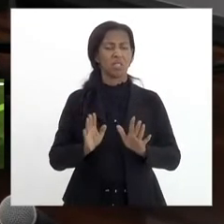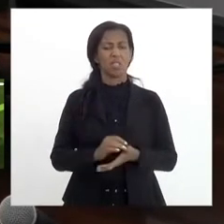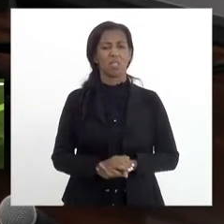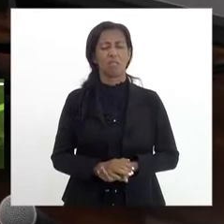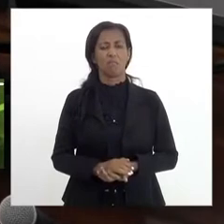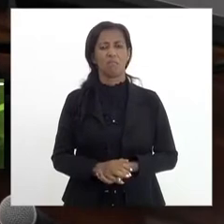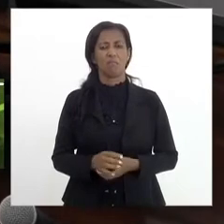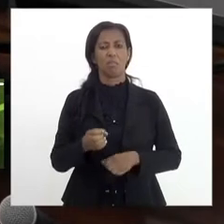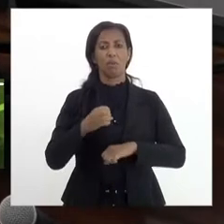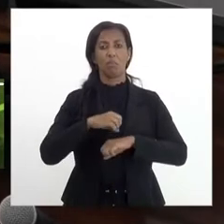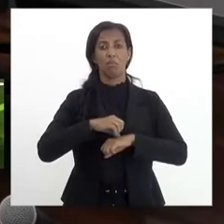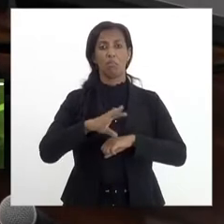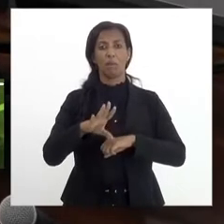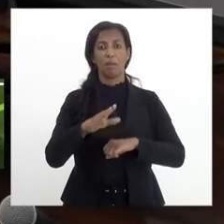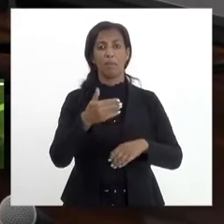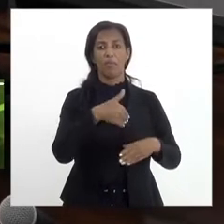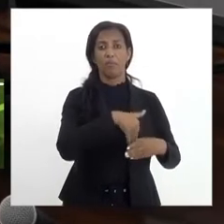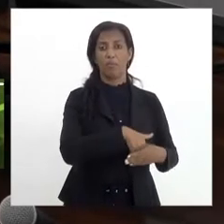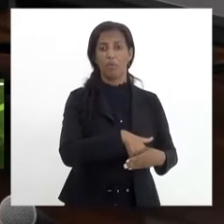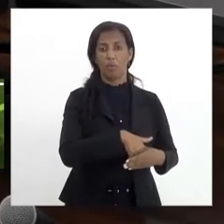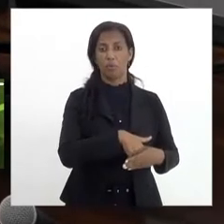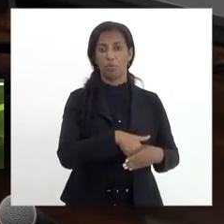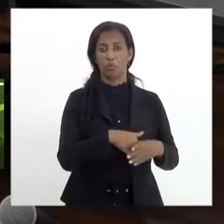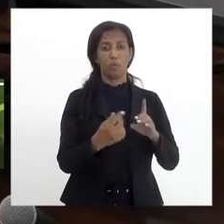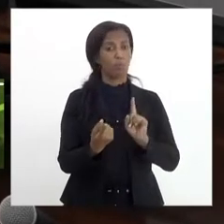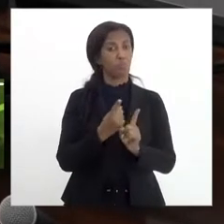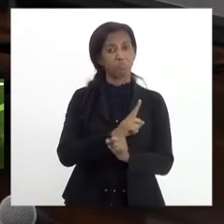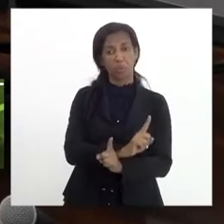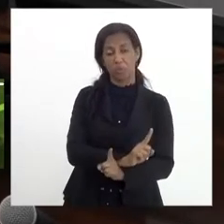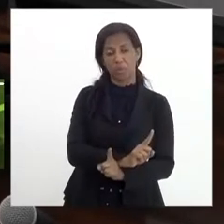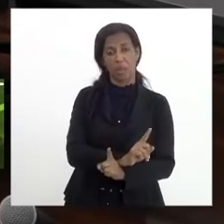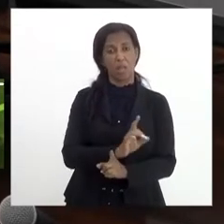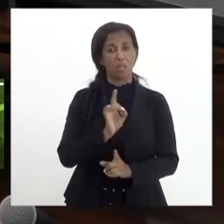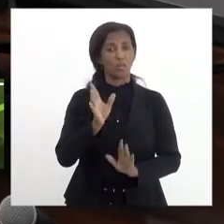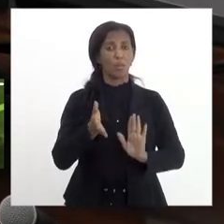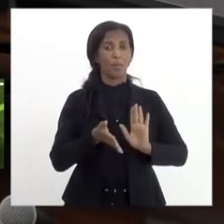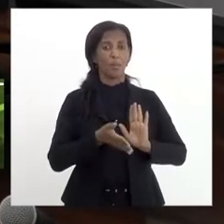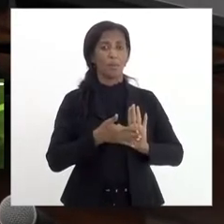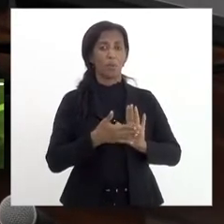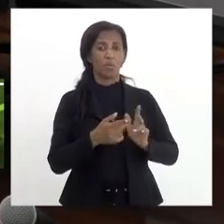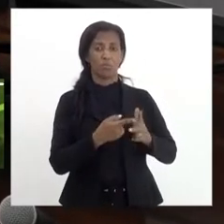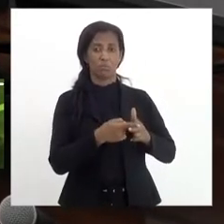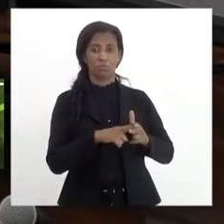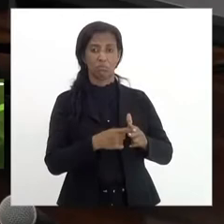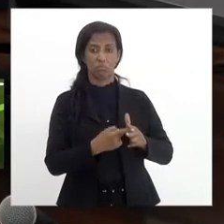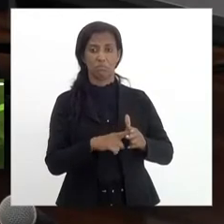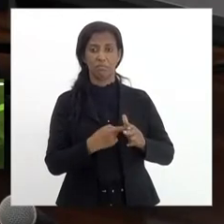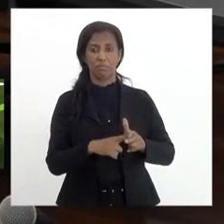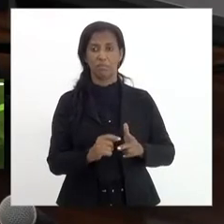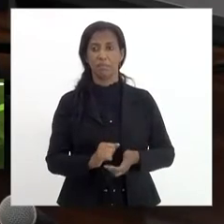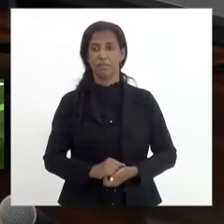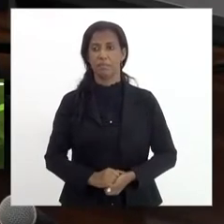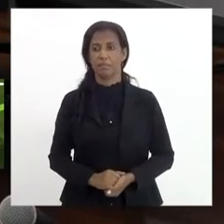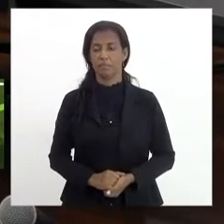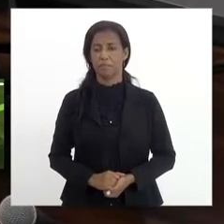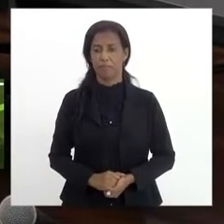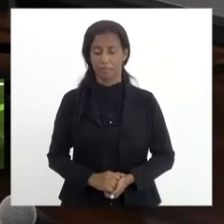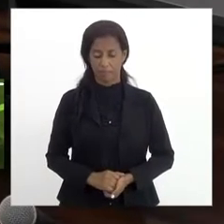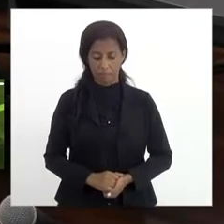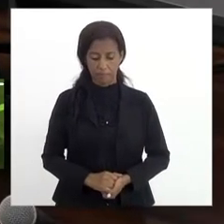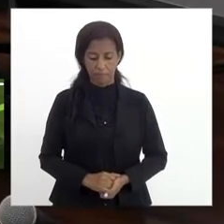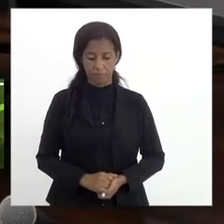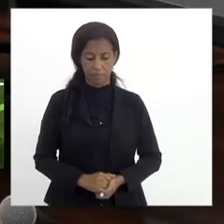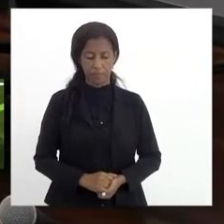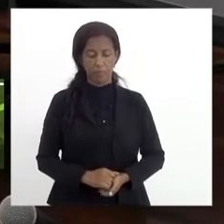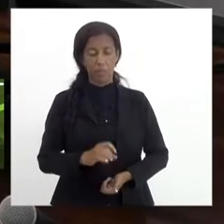voto, que não é um voto divergente, é apenas uma proposta de correção. Está certo, tem razão. É